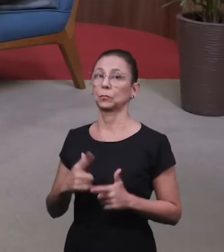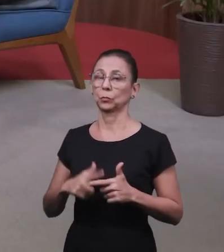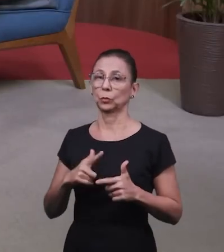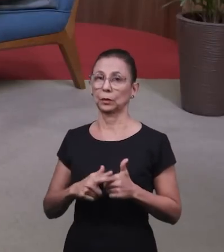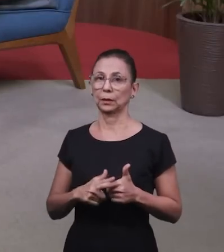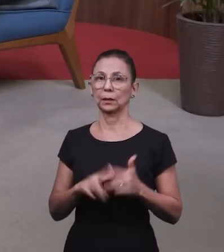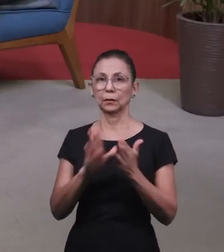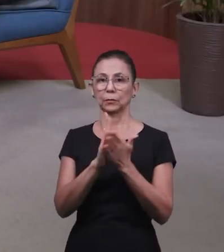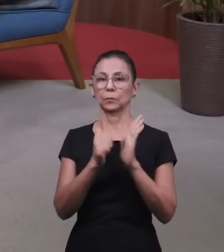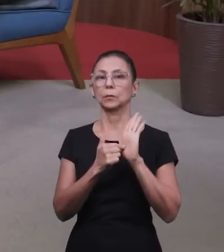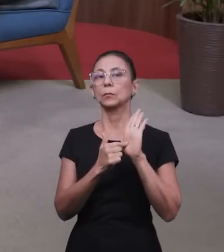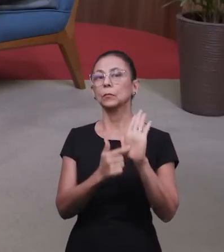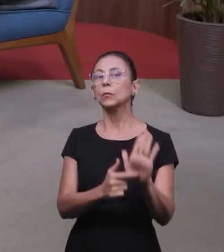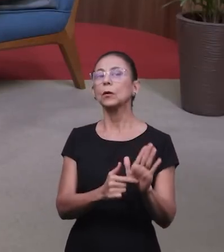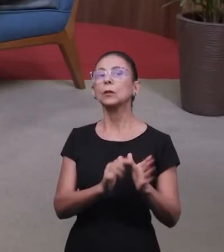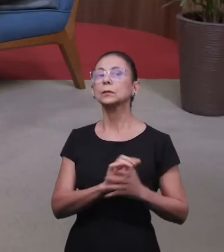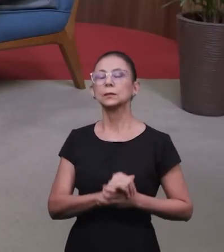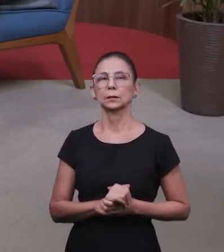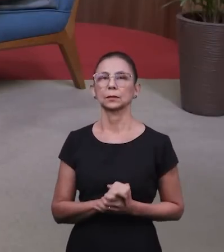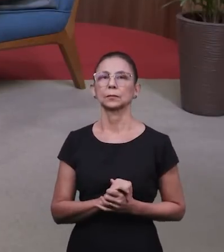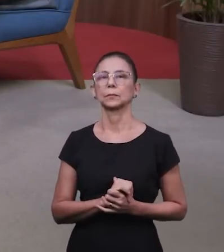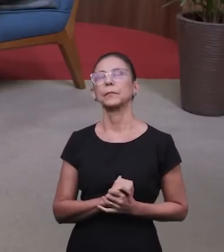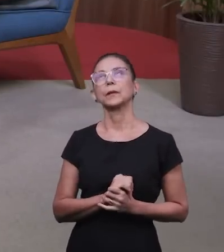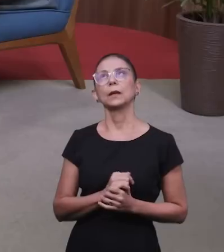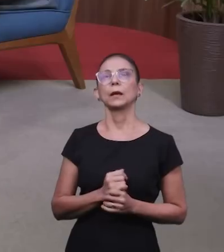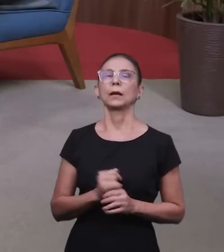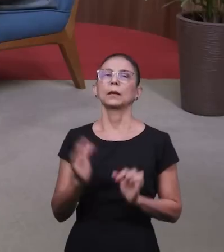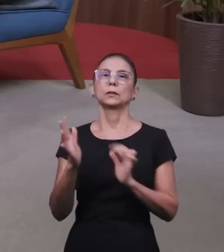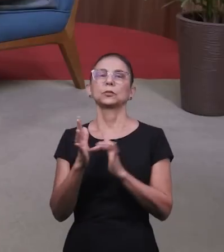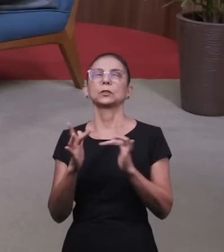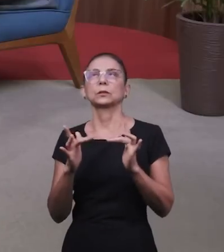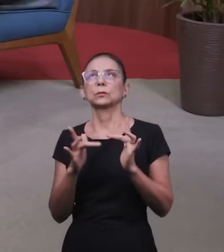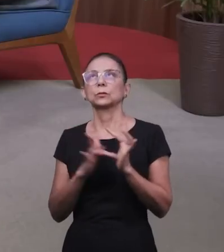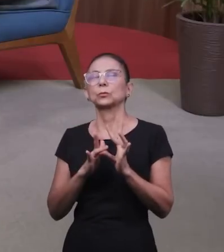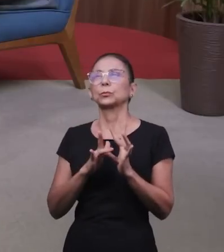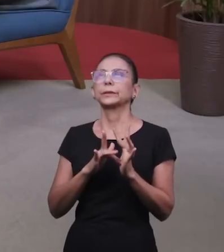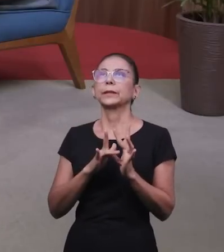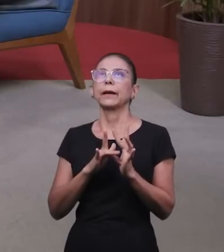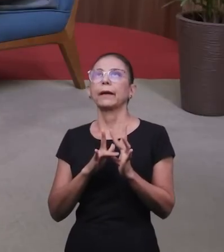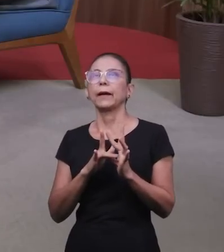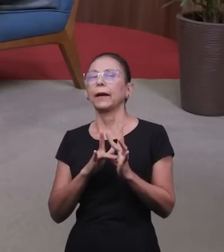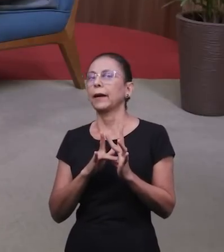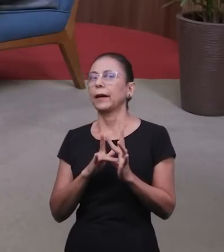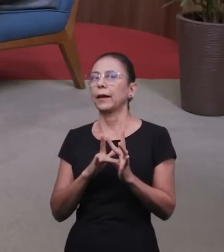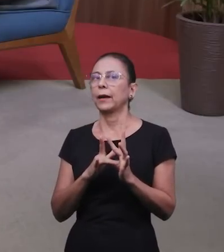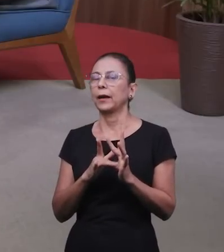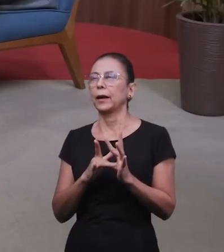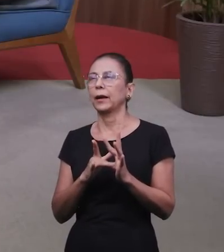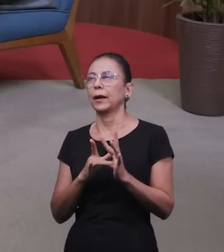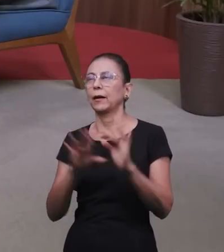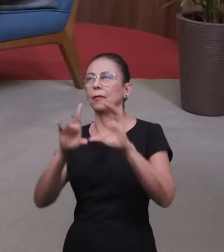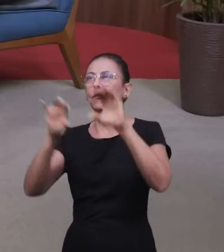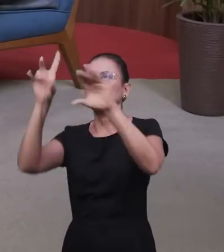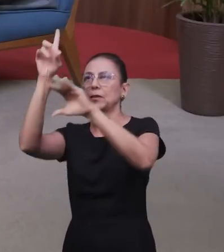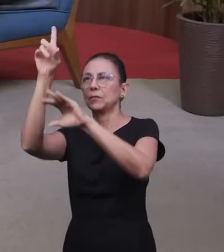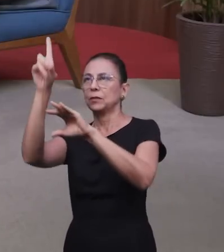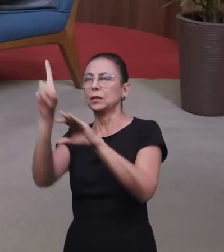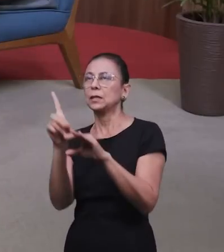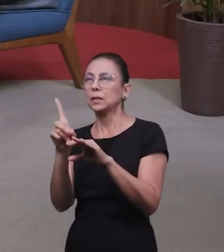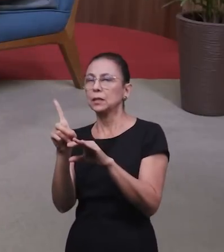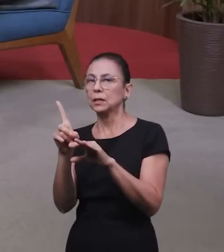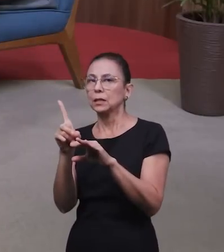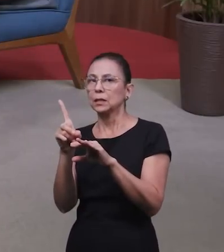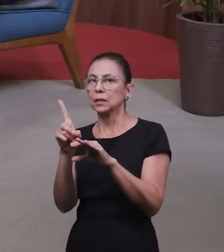descreve, o próprio Senhor Jesus falou sobre isso, que ele não vai vir, Josias, como da primeira vez, 2000 anos